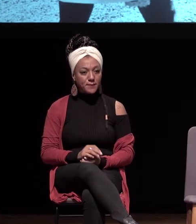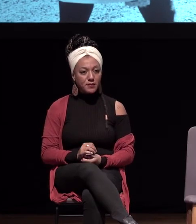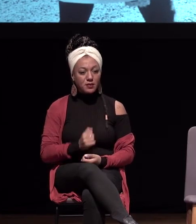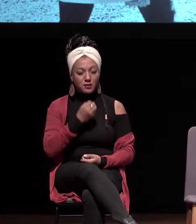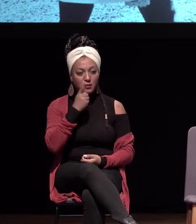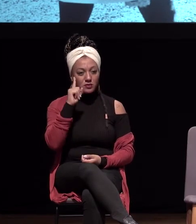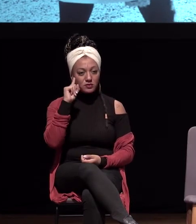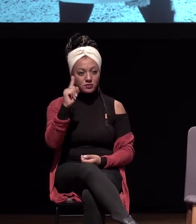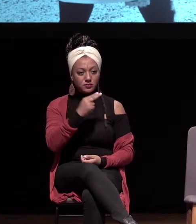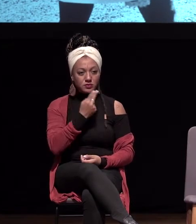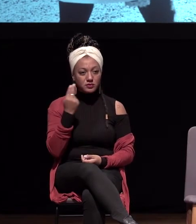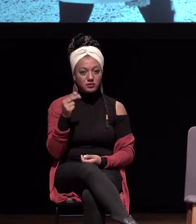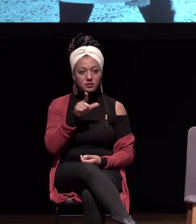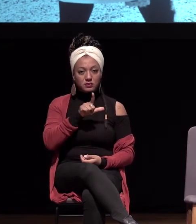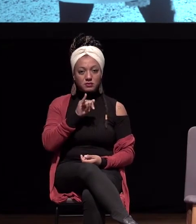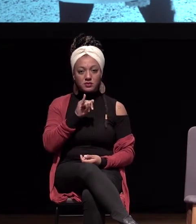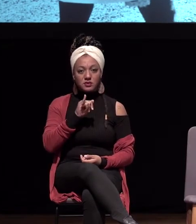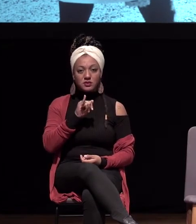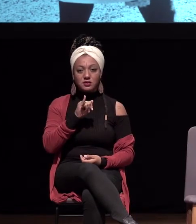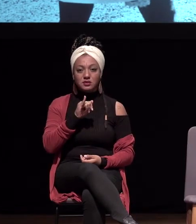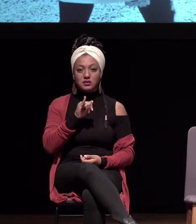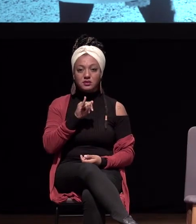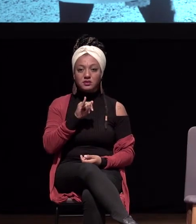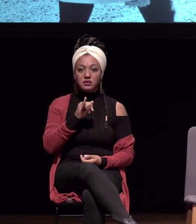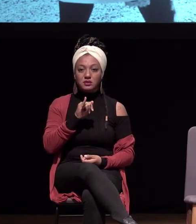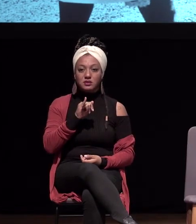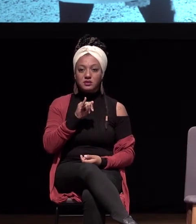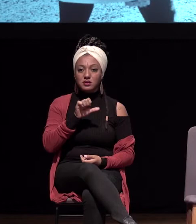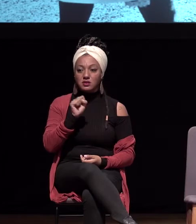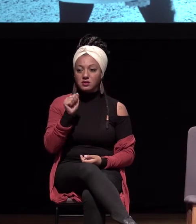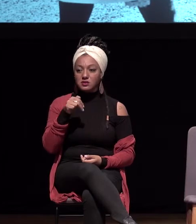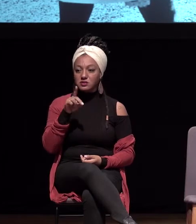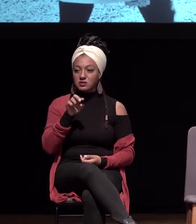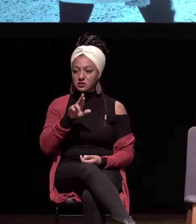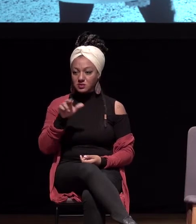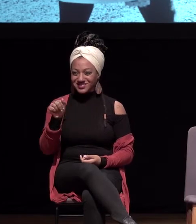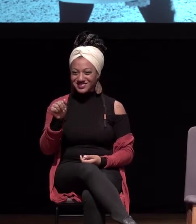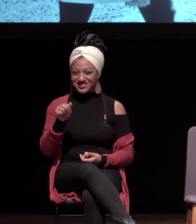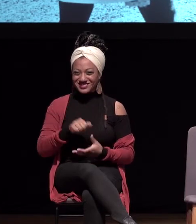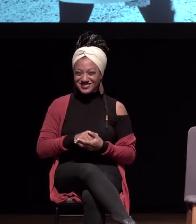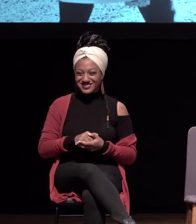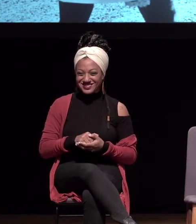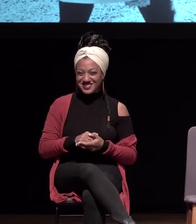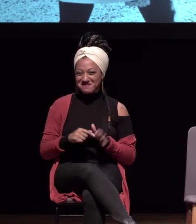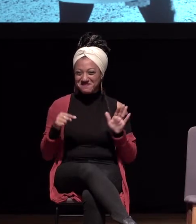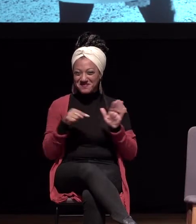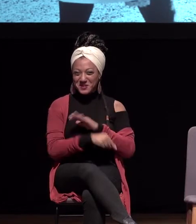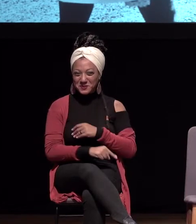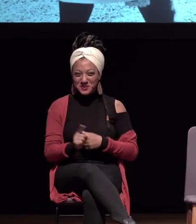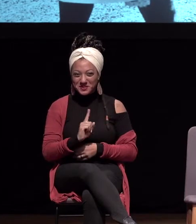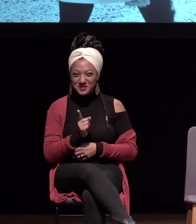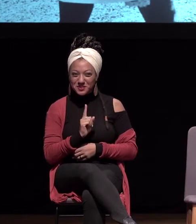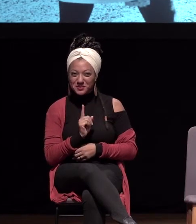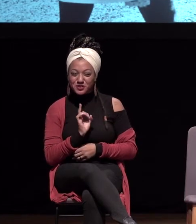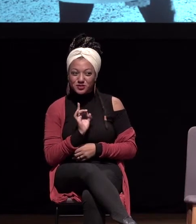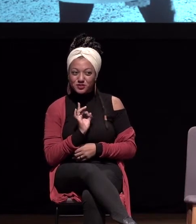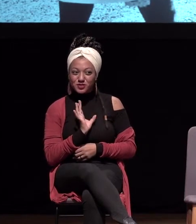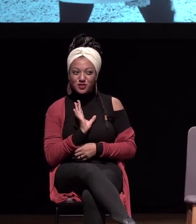Bom dia, meu nome é Lissandra. Na verdade, não é uma pergunta, é mais uma